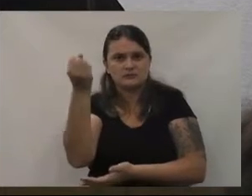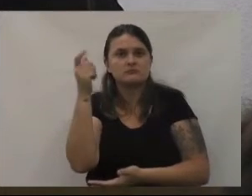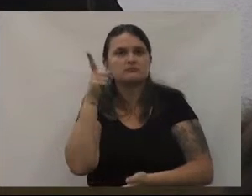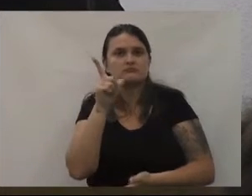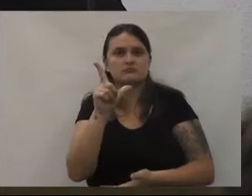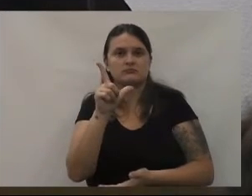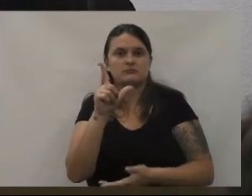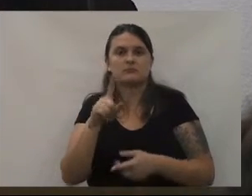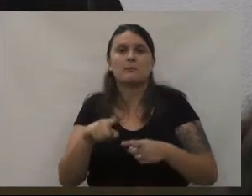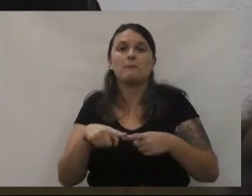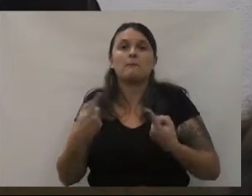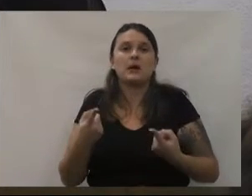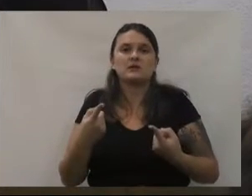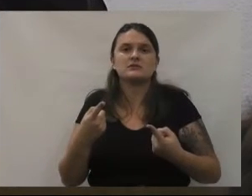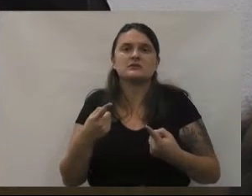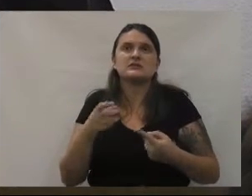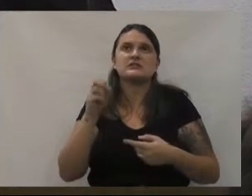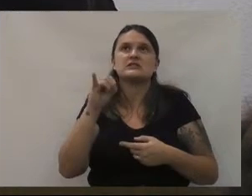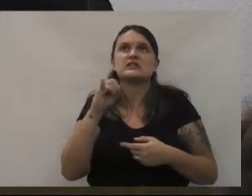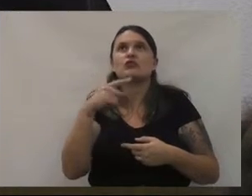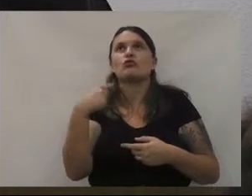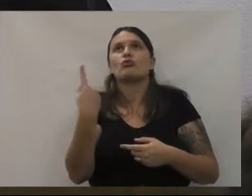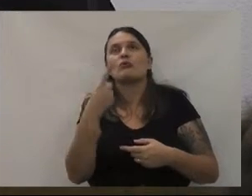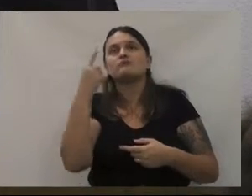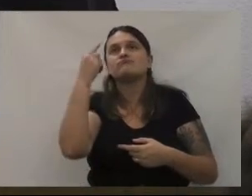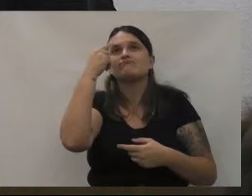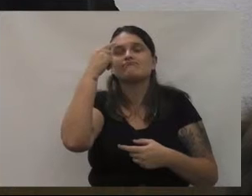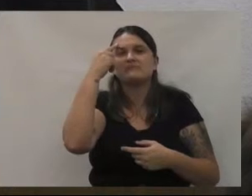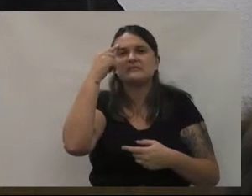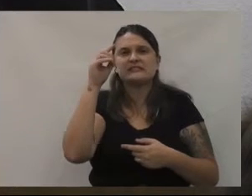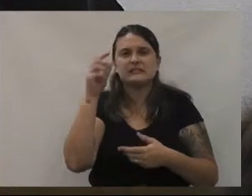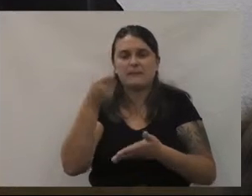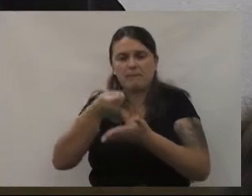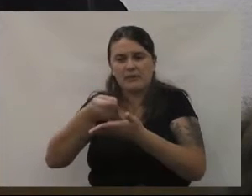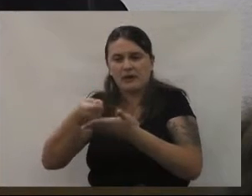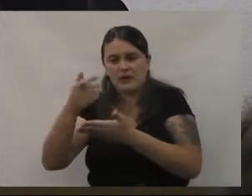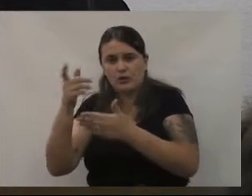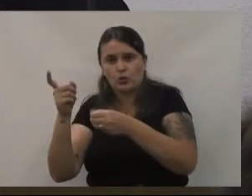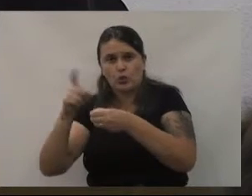concede. Mas vamos considerar a contribuição do